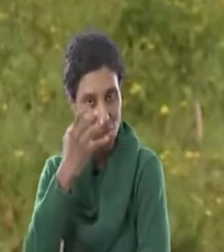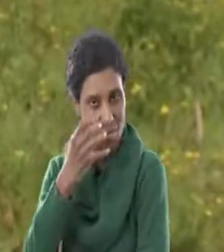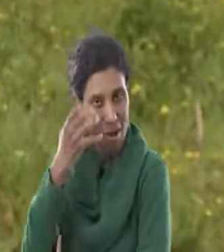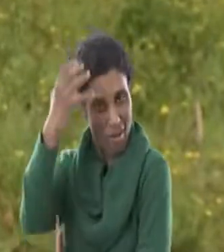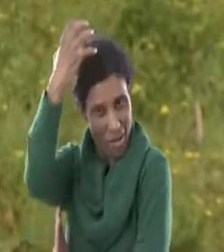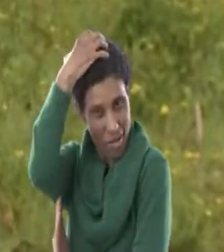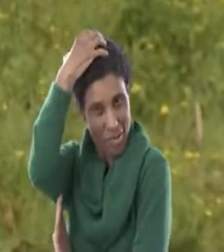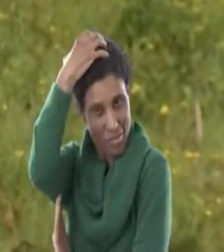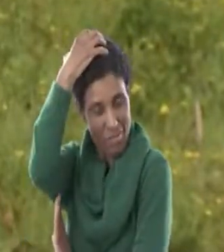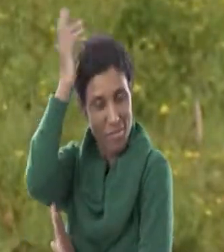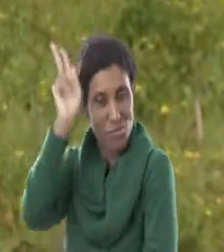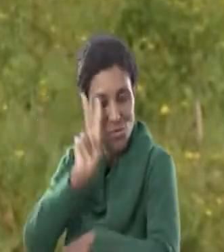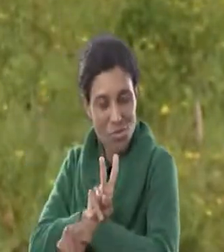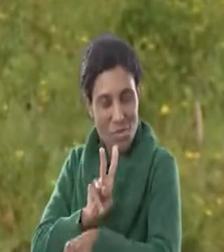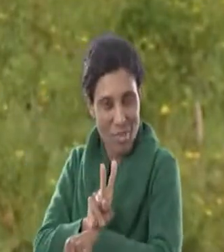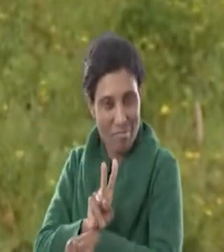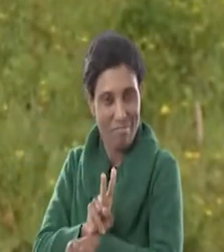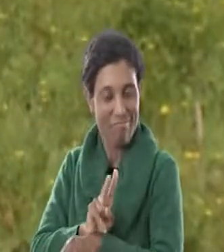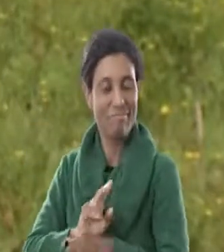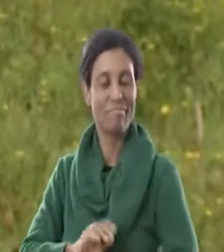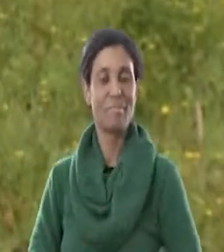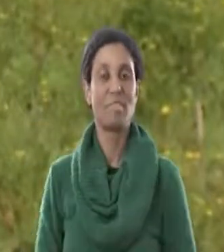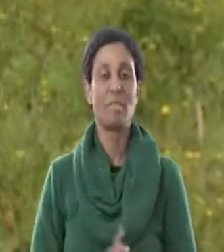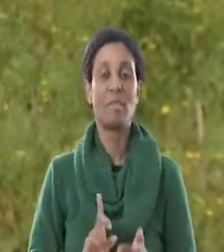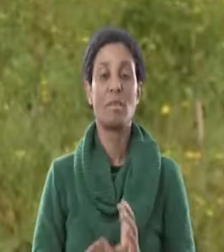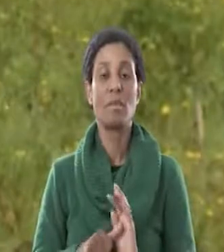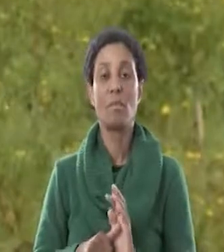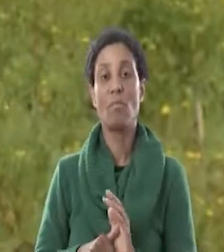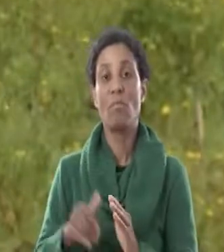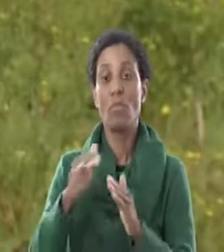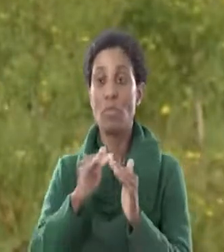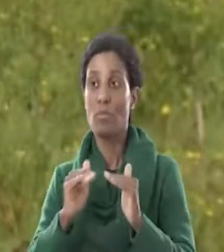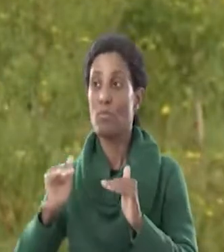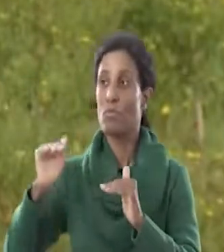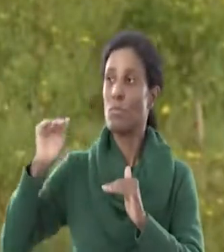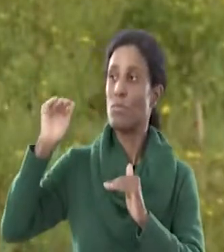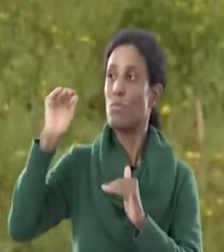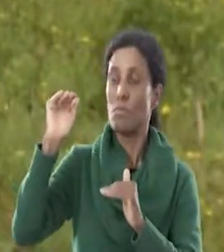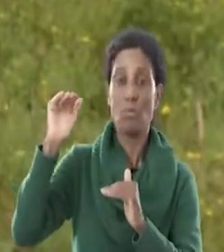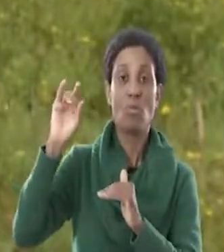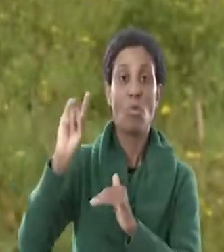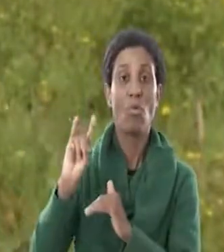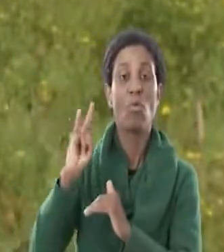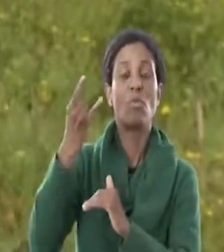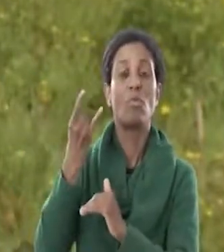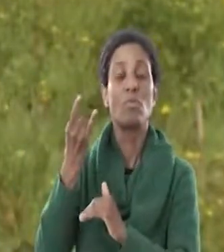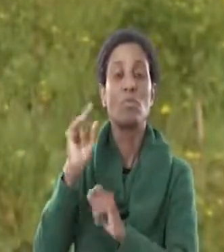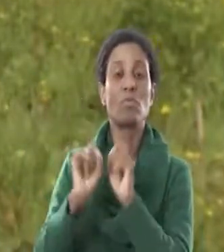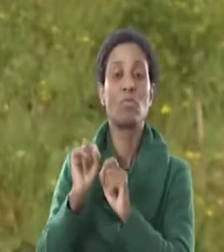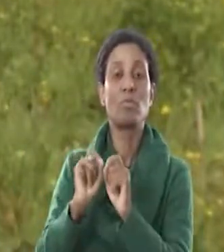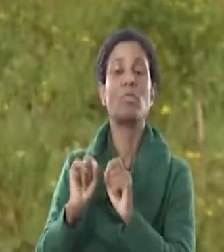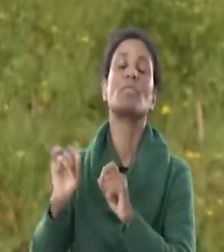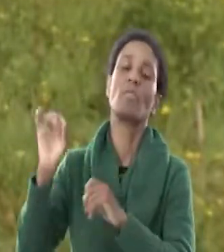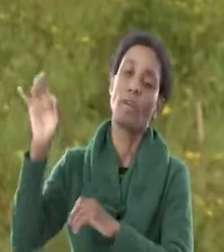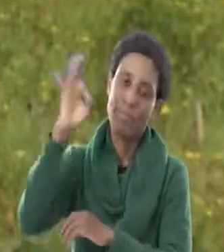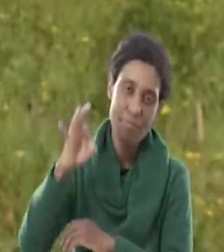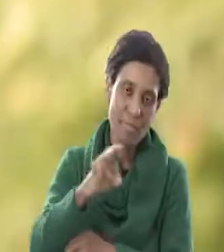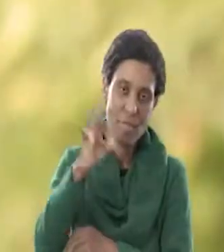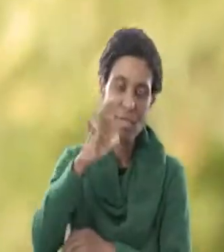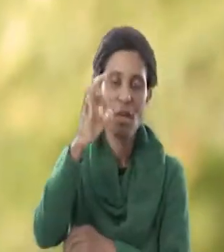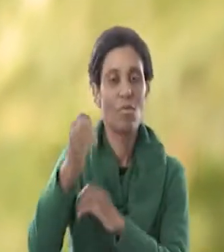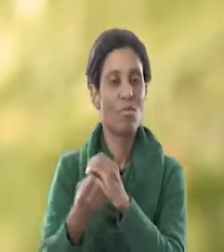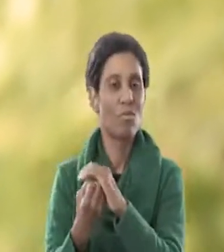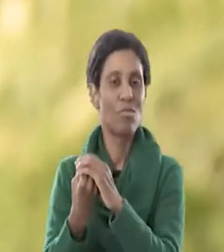alimentação para a rainha e cuidar dos ovinhos, e depois ela vai subindo a escala até o último período dela, é essa que ela sai para a